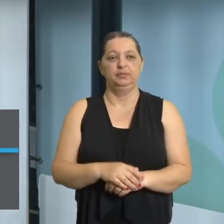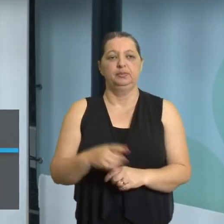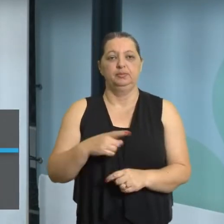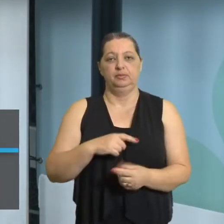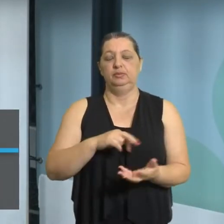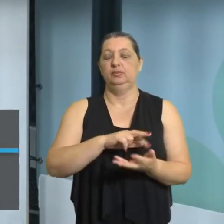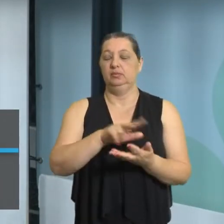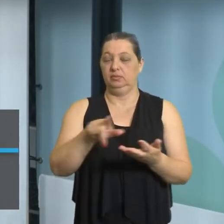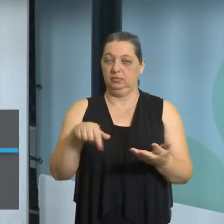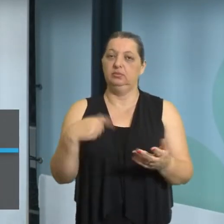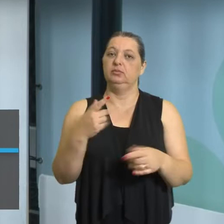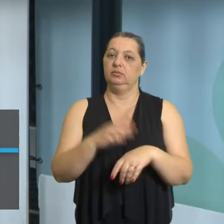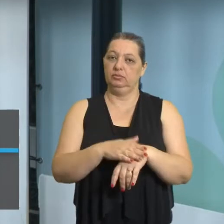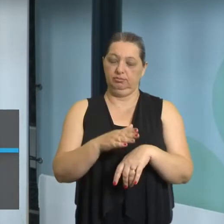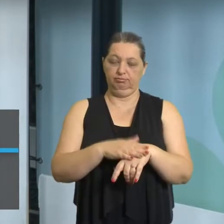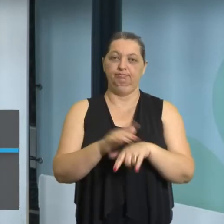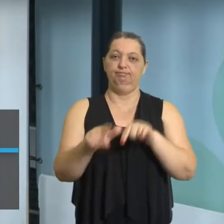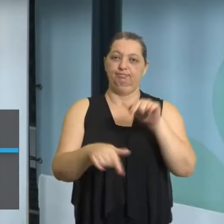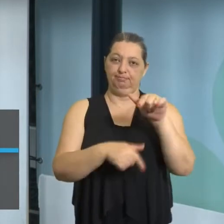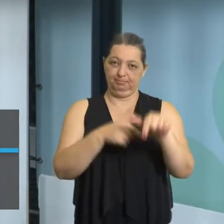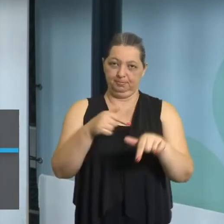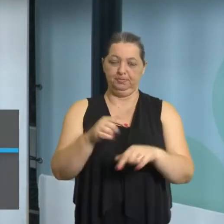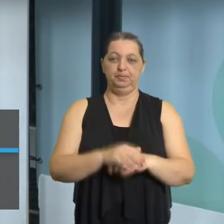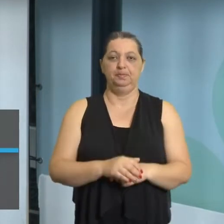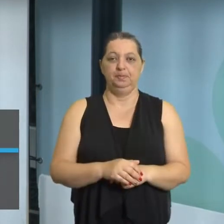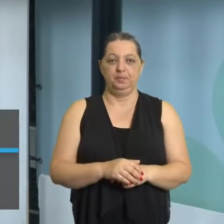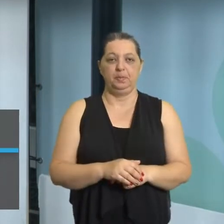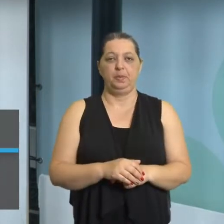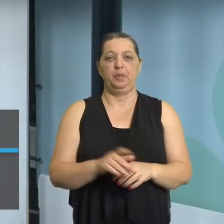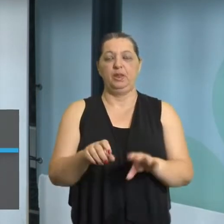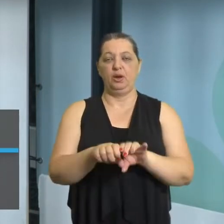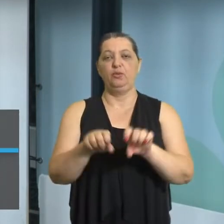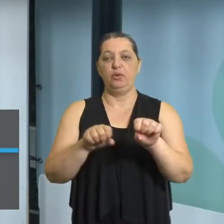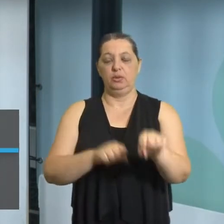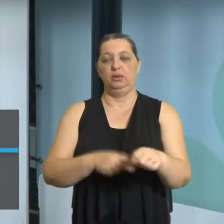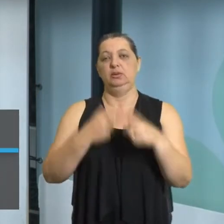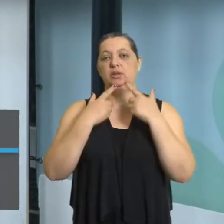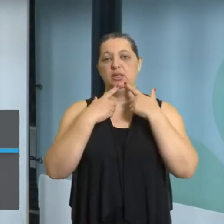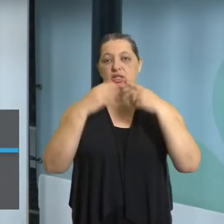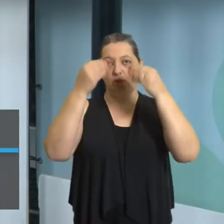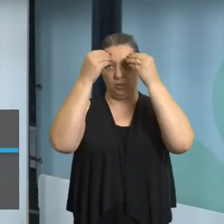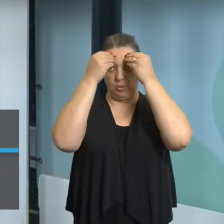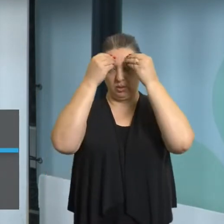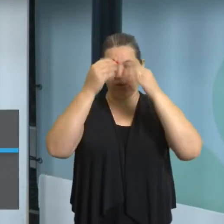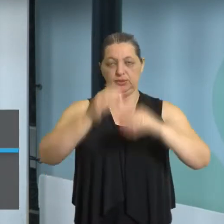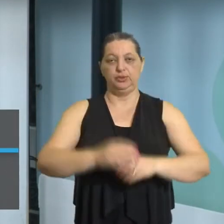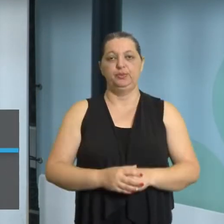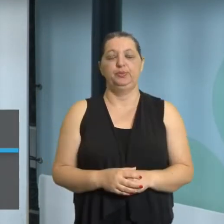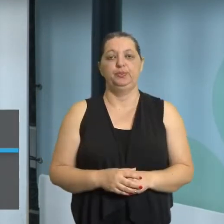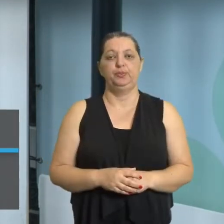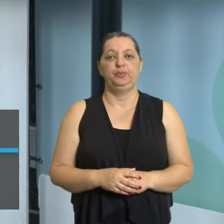feito bastante aqui no falado bastante aqui nas formações de linguagem é